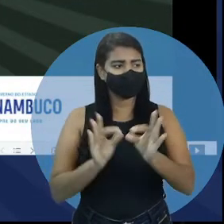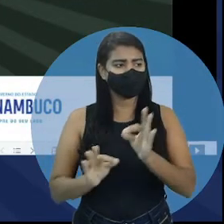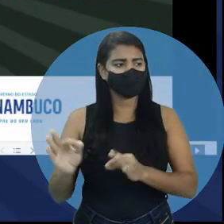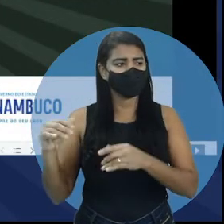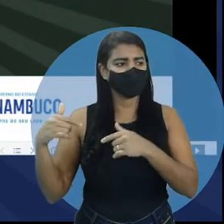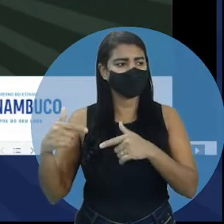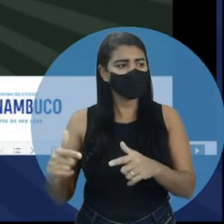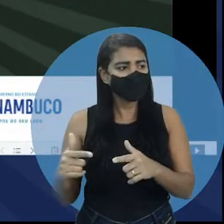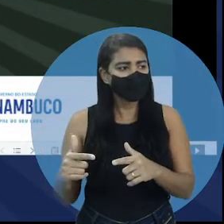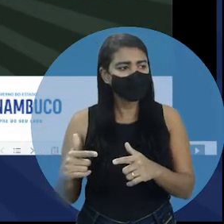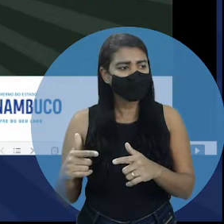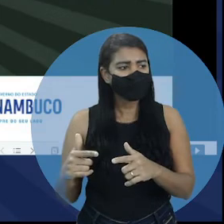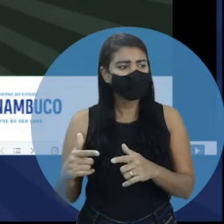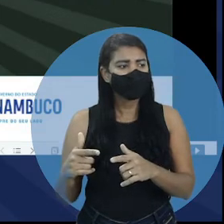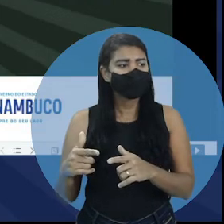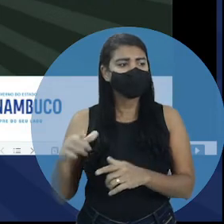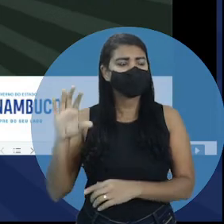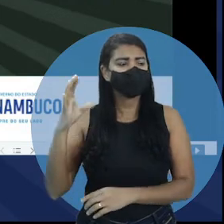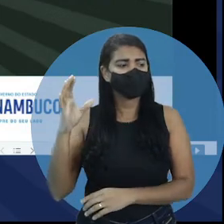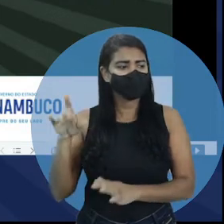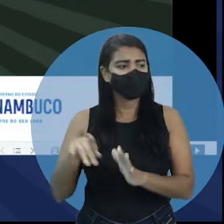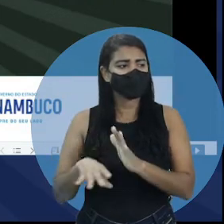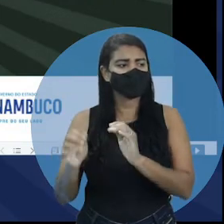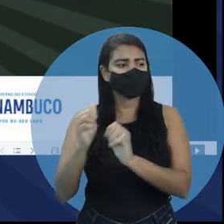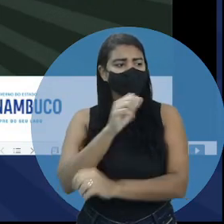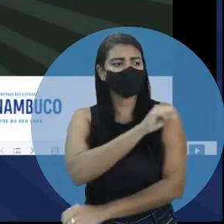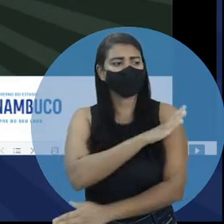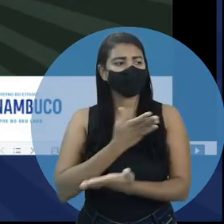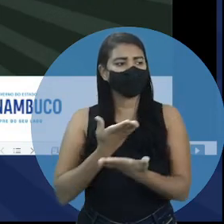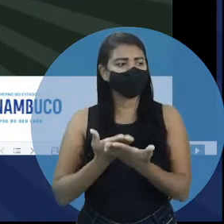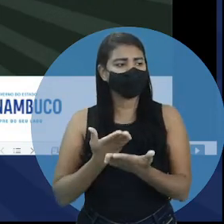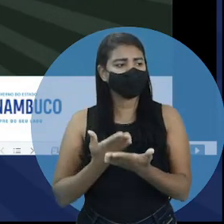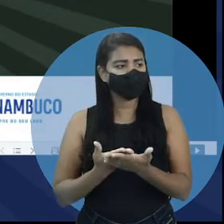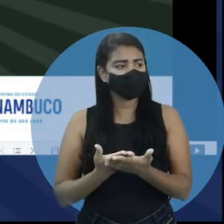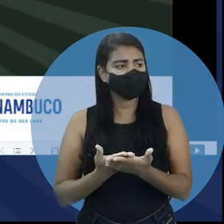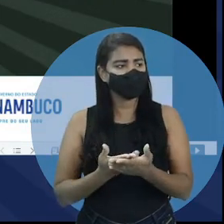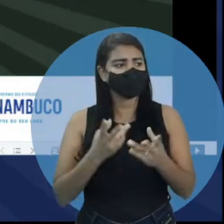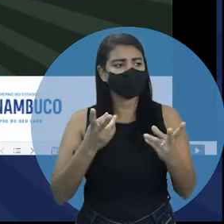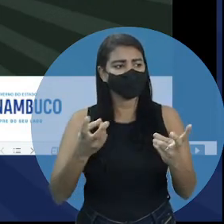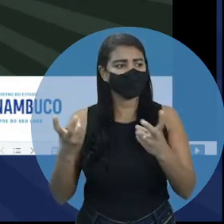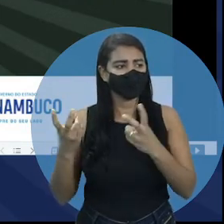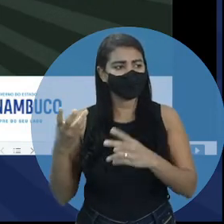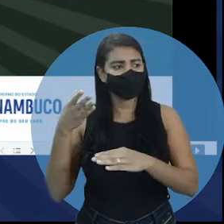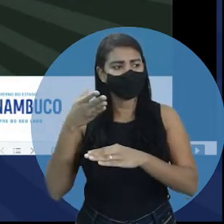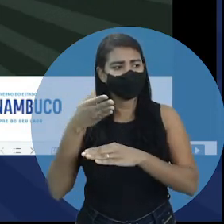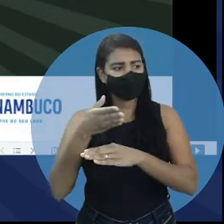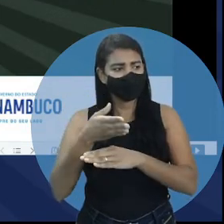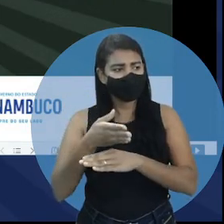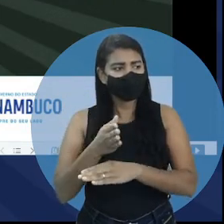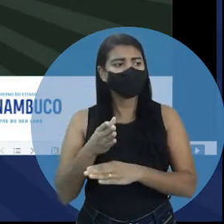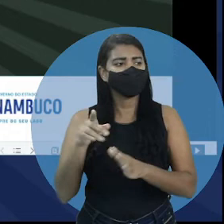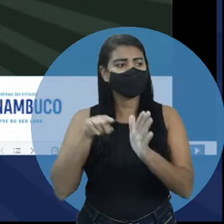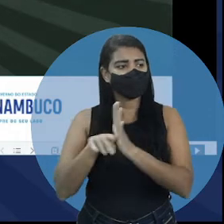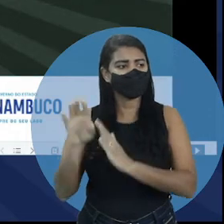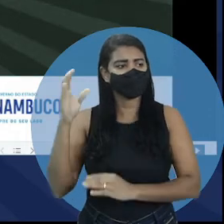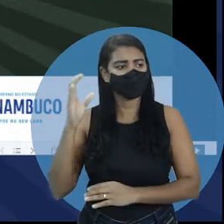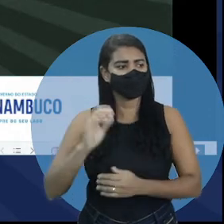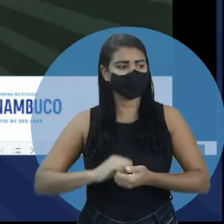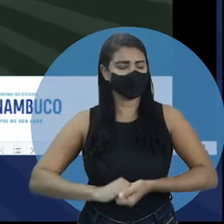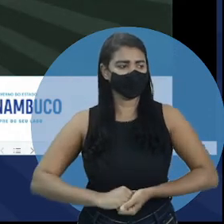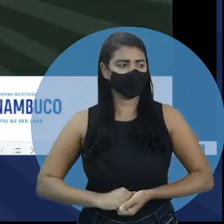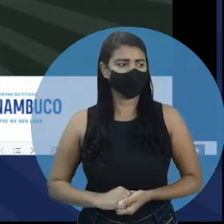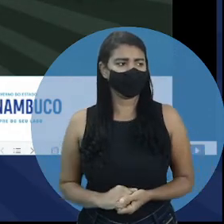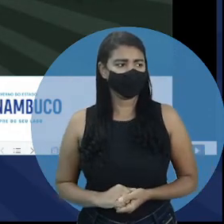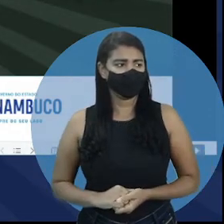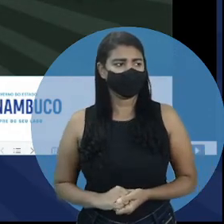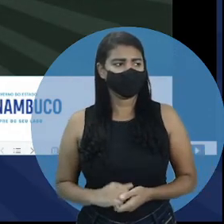de divulgação científica junto com estudantes que almejam, entrarem no caminho da pesquisa. Bom, e o trabalho